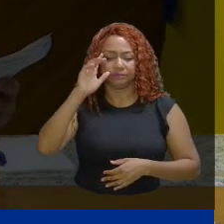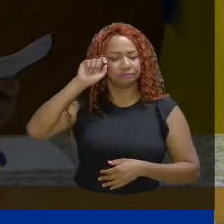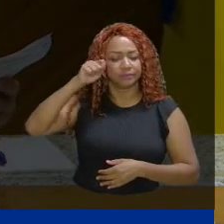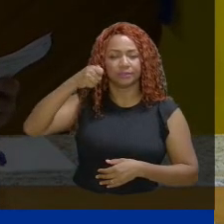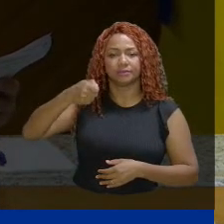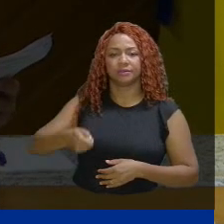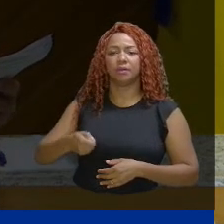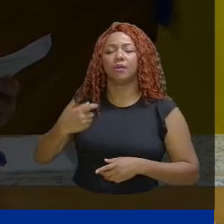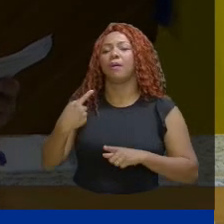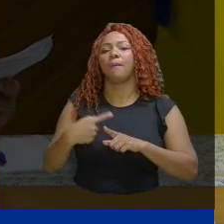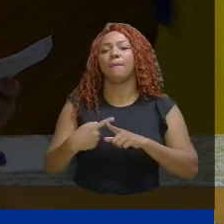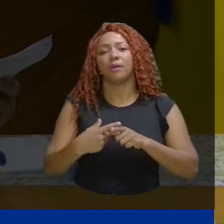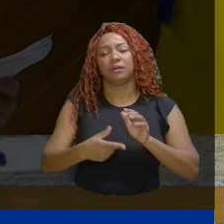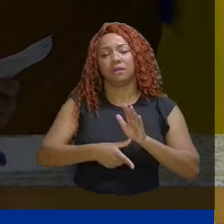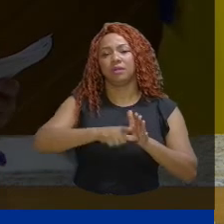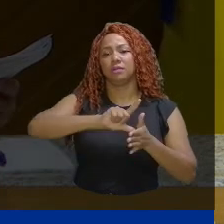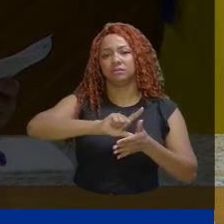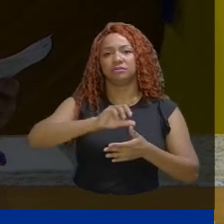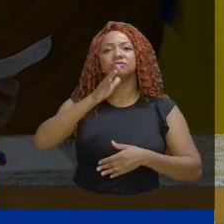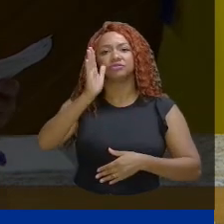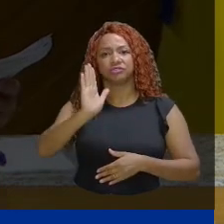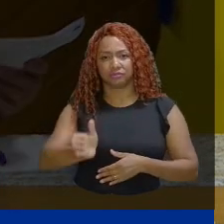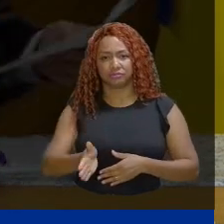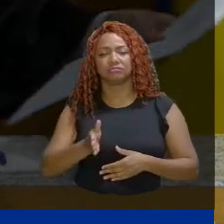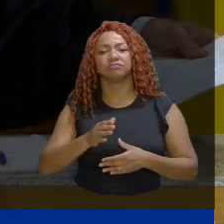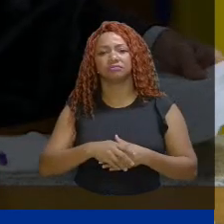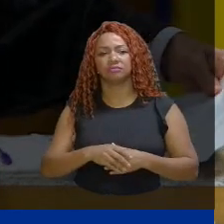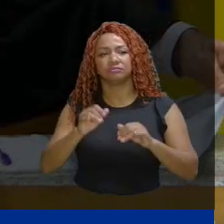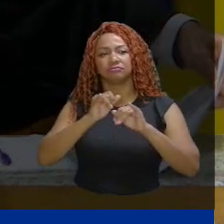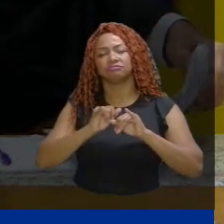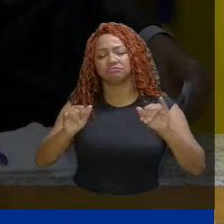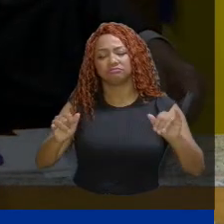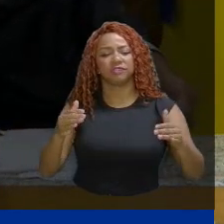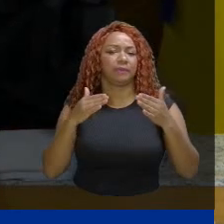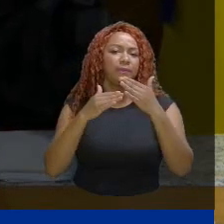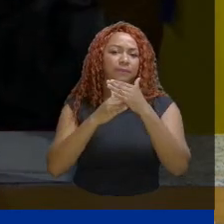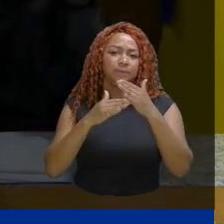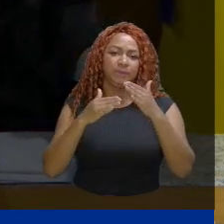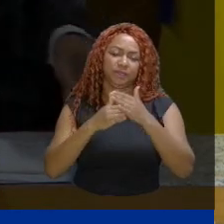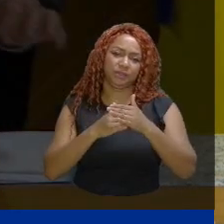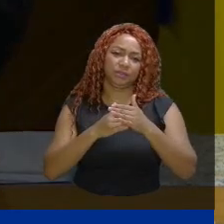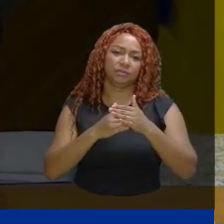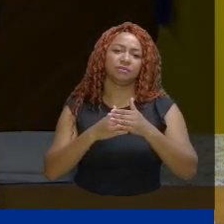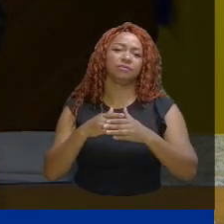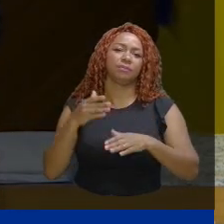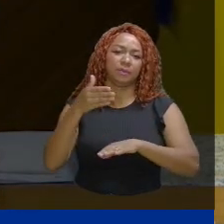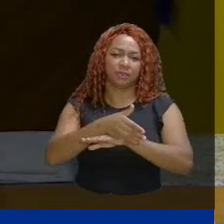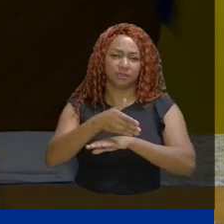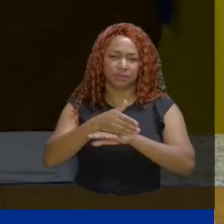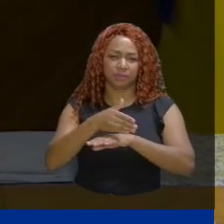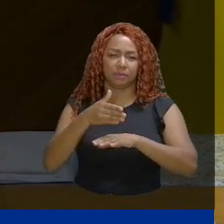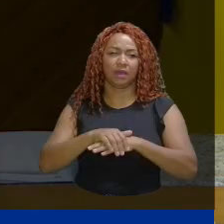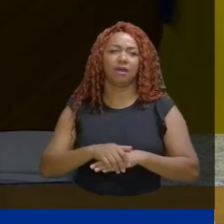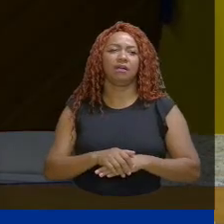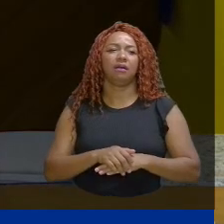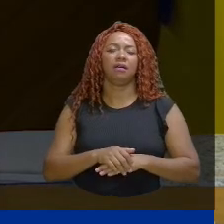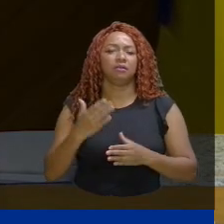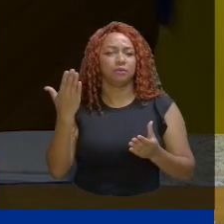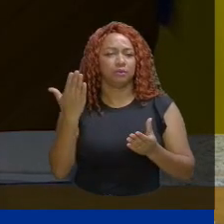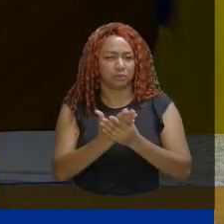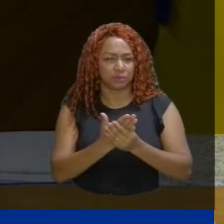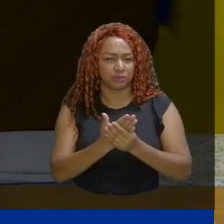decisão, porque anteriormente eu já me declarei impedido para atuar no feito, exatamente porque prestei